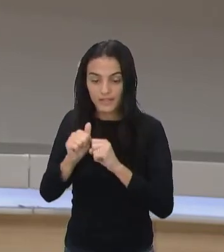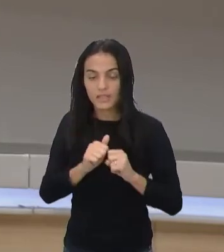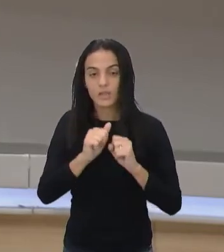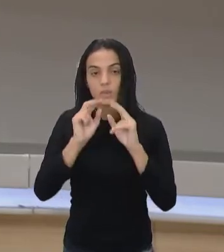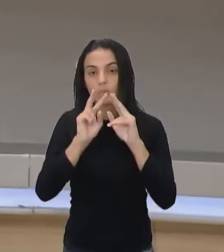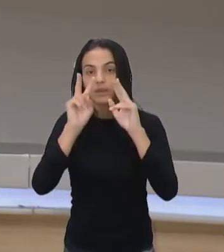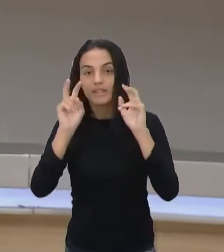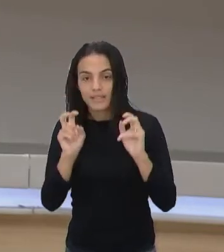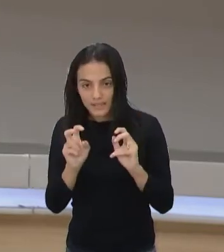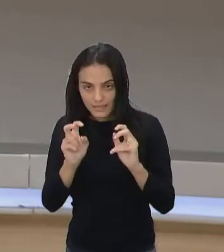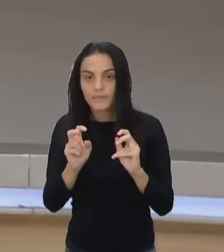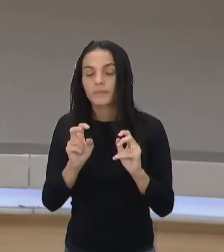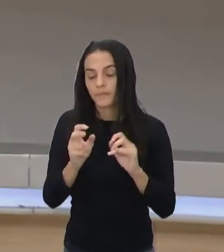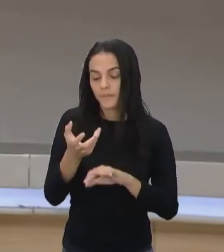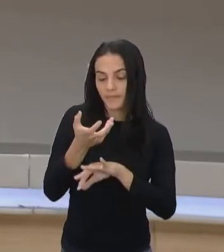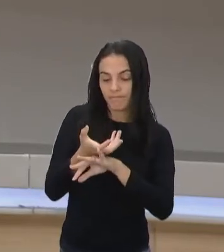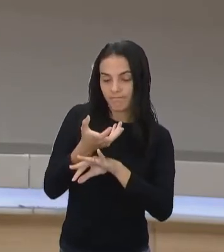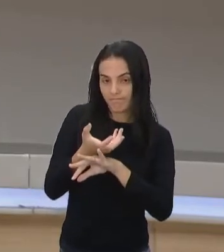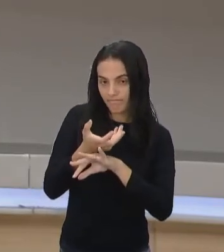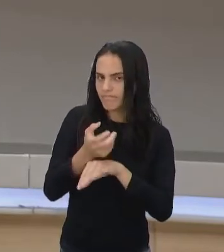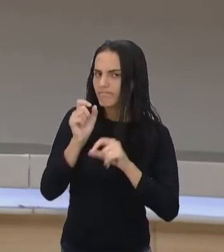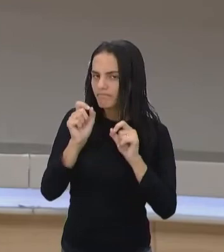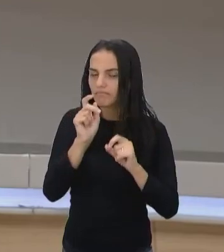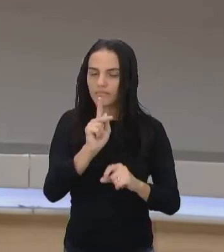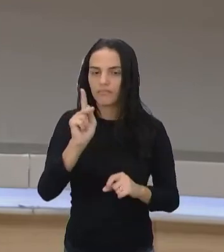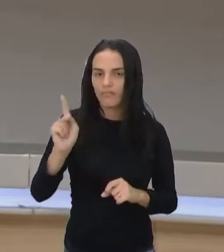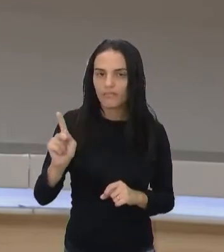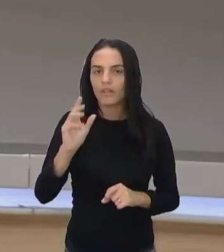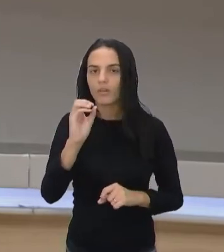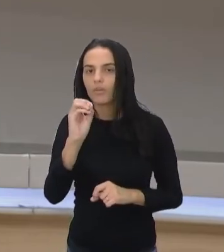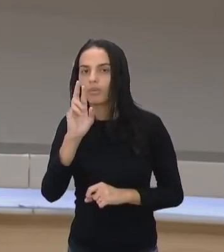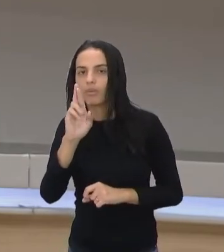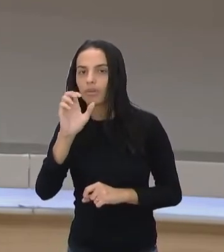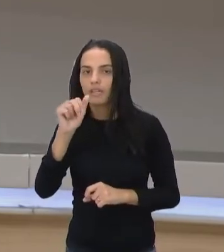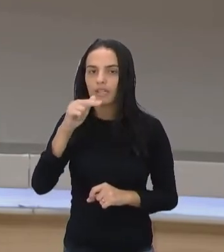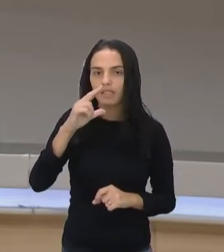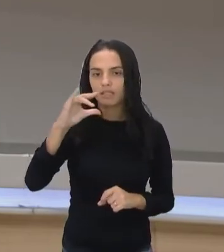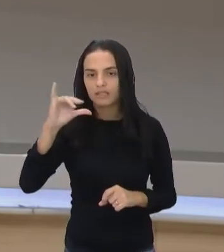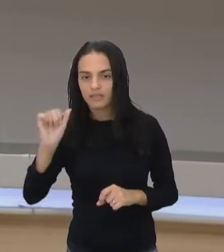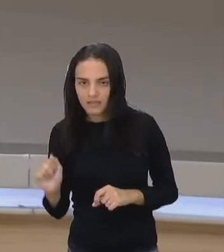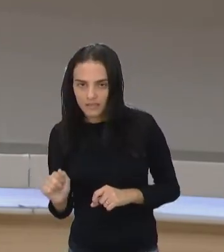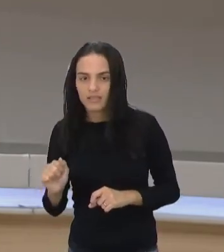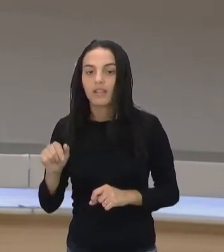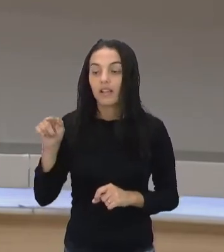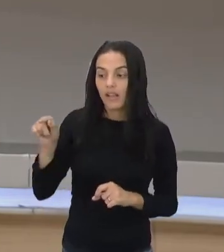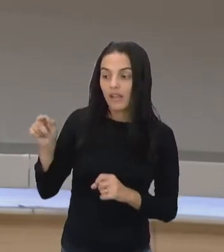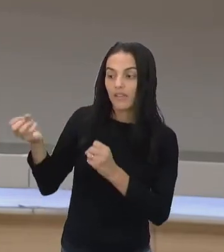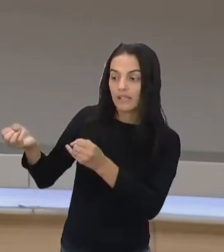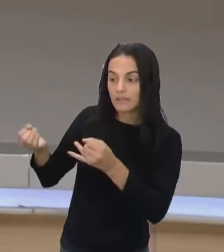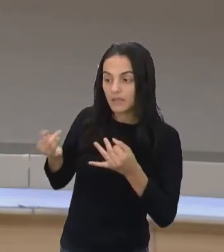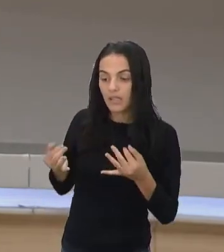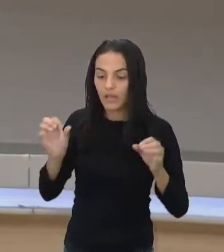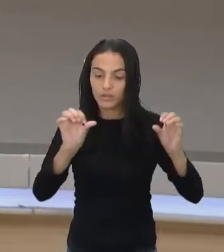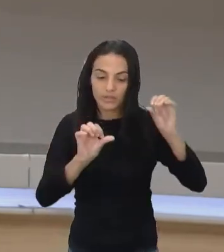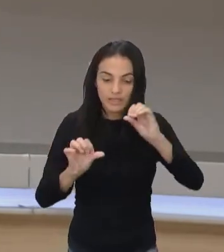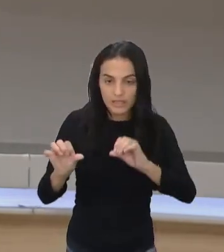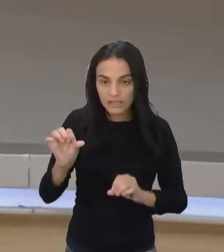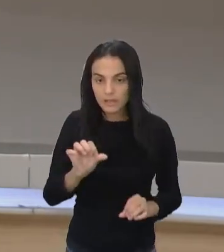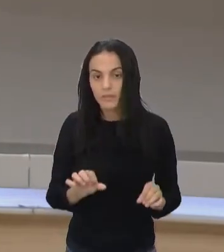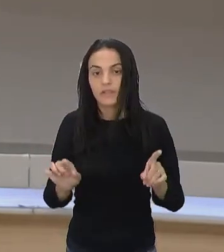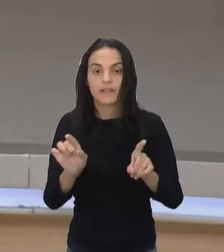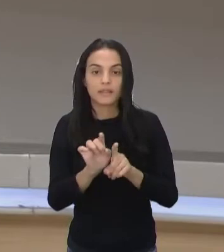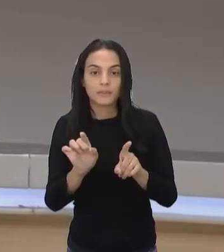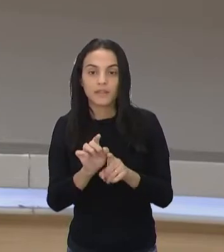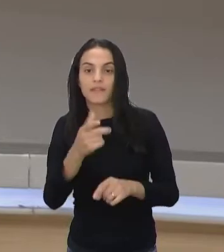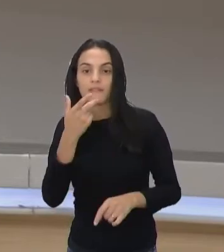abordagem interdisciplinar. O professor Orenci Rodrigues vai levantar a bola falando de química, falando dessas